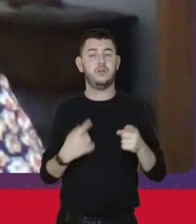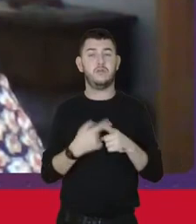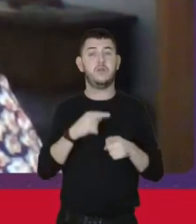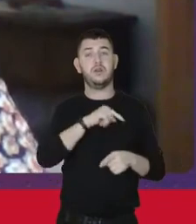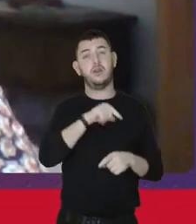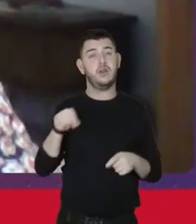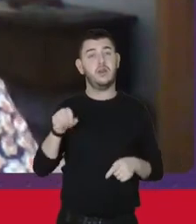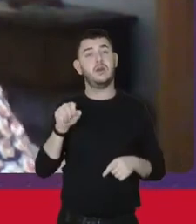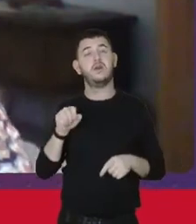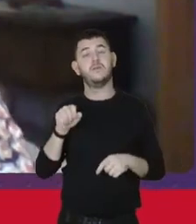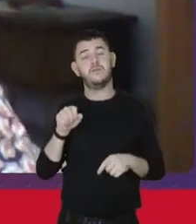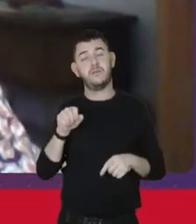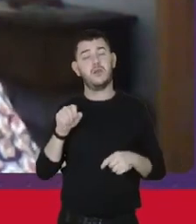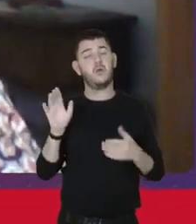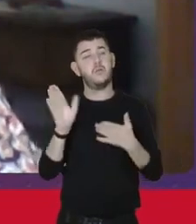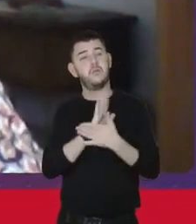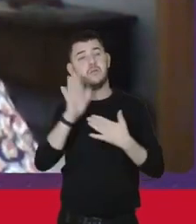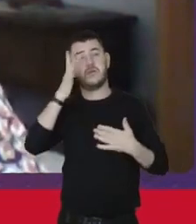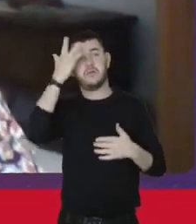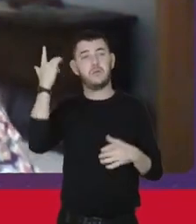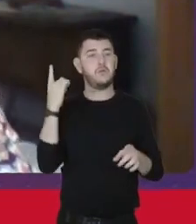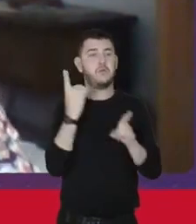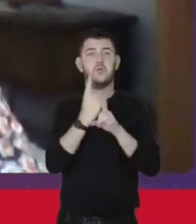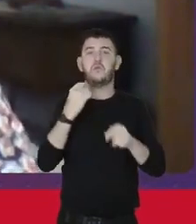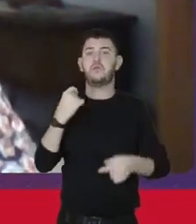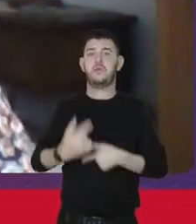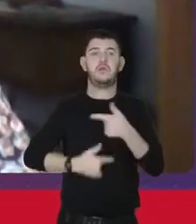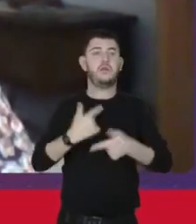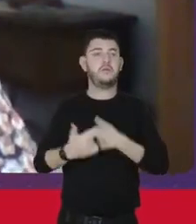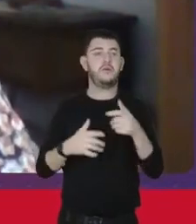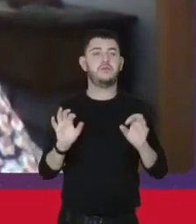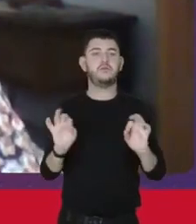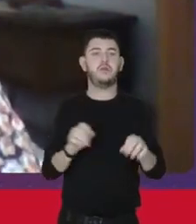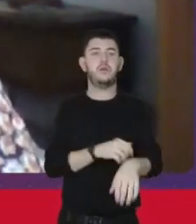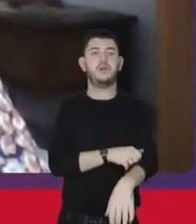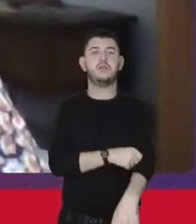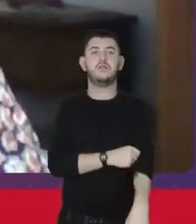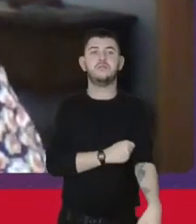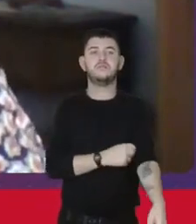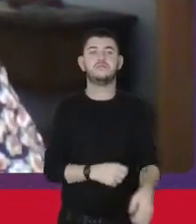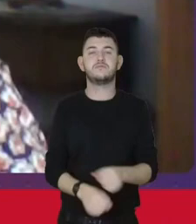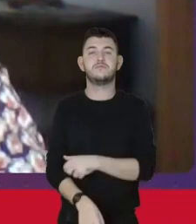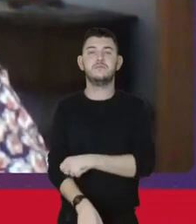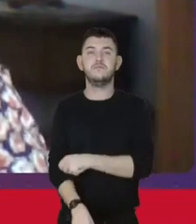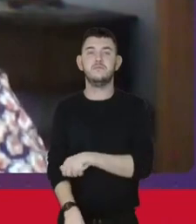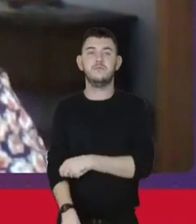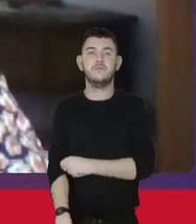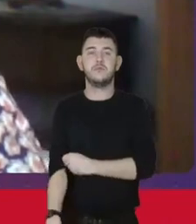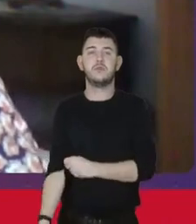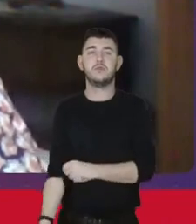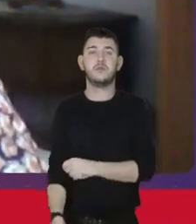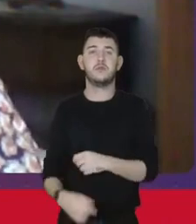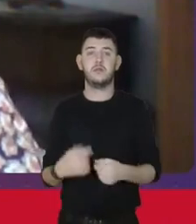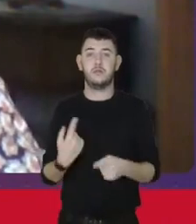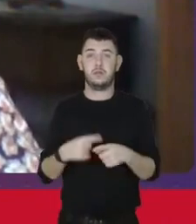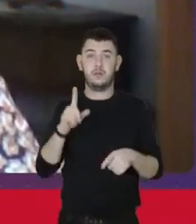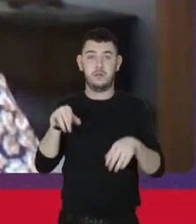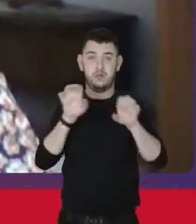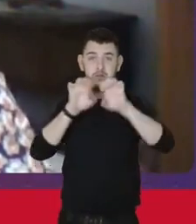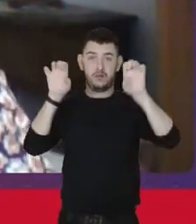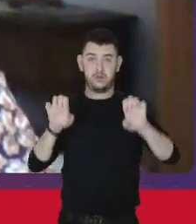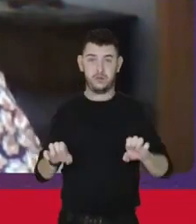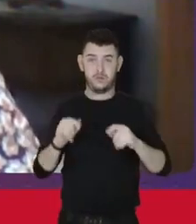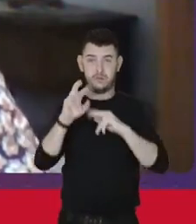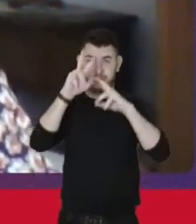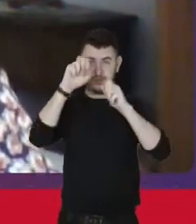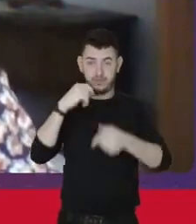consegue encontrar trabalho por conta do excedente estrutural de força de trabalho,